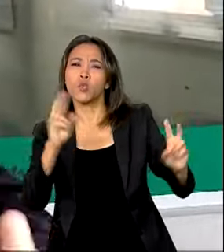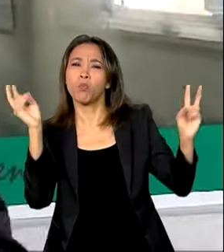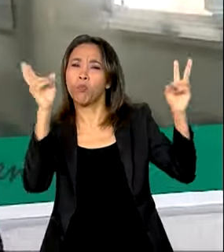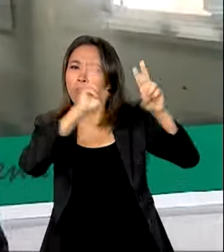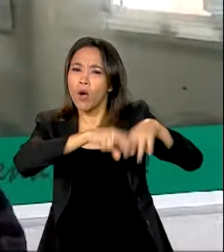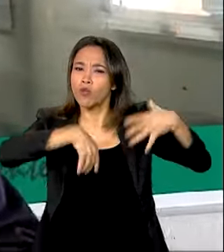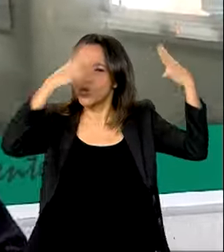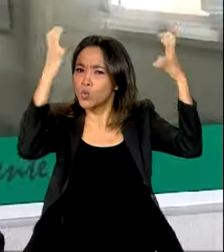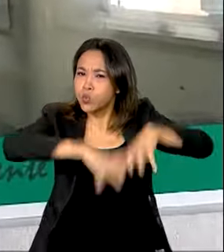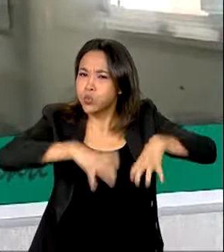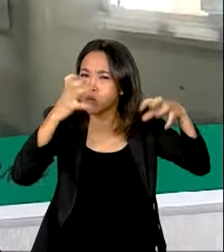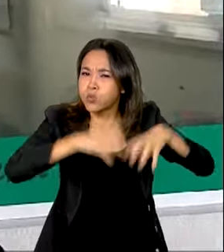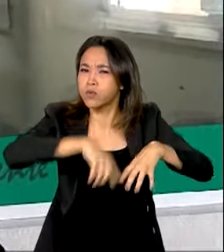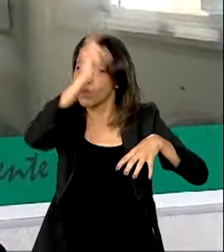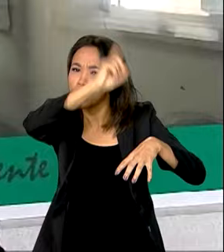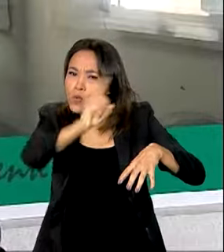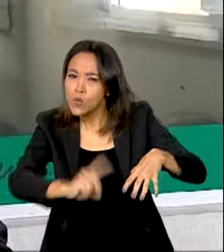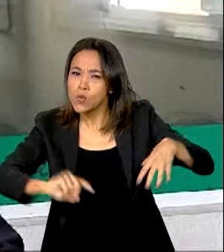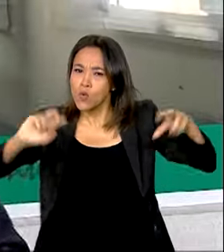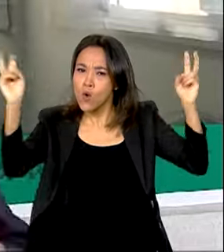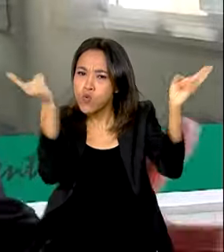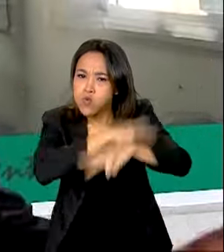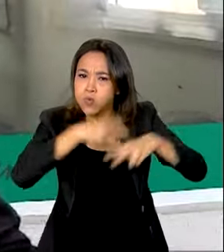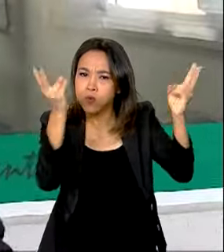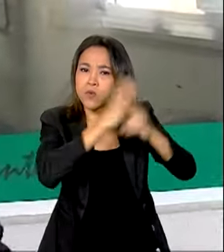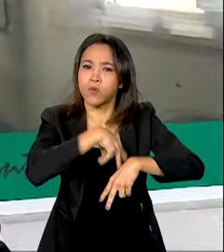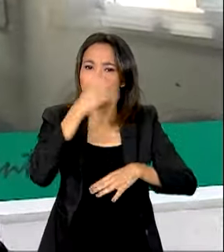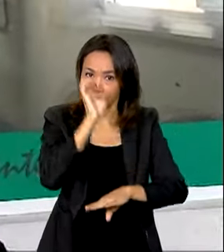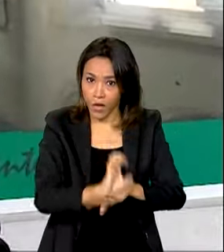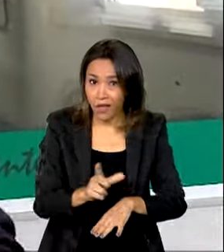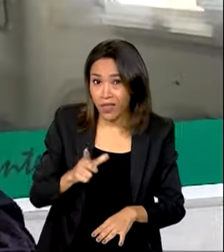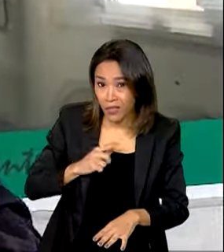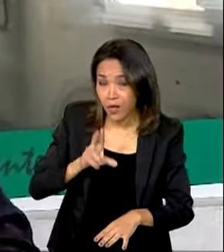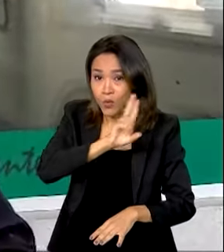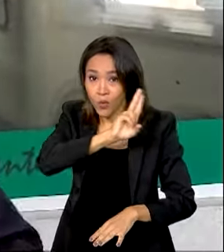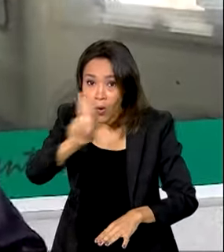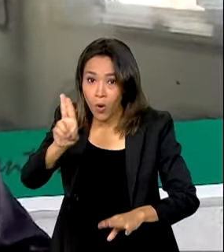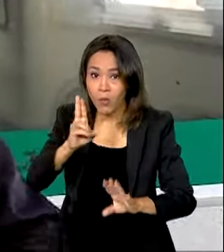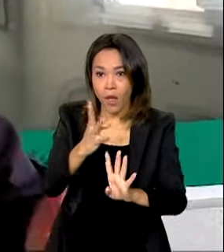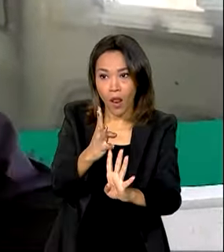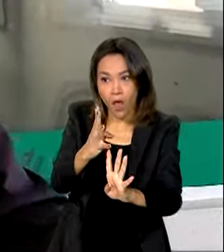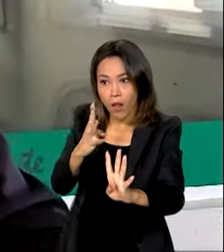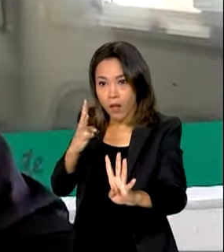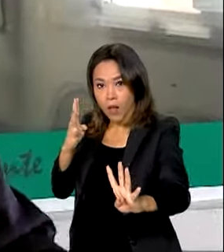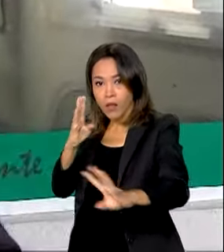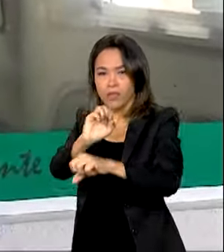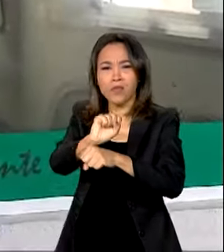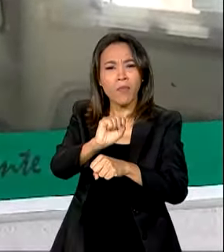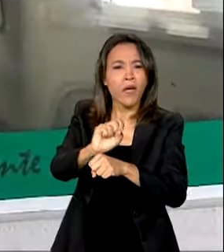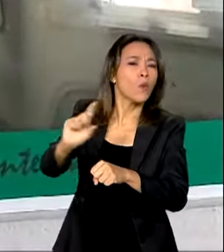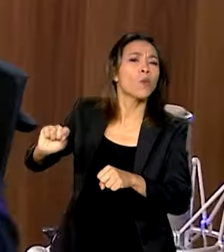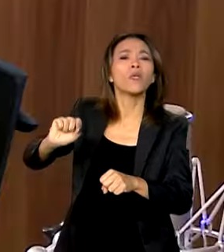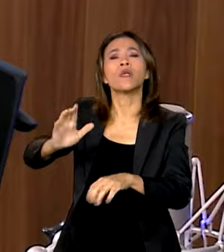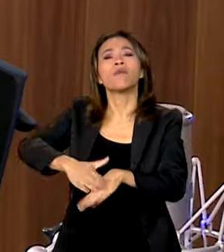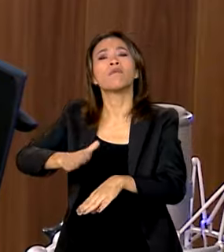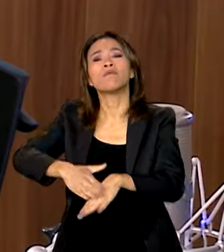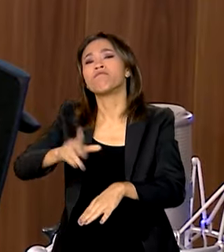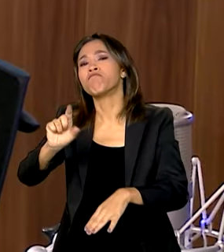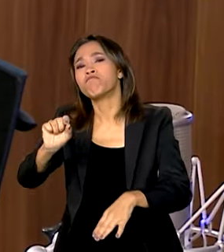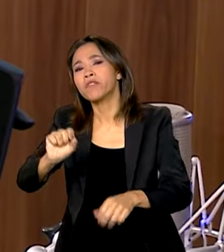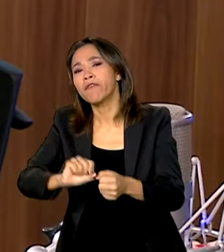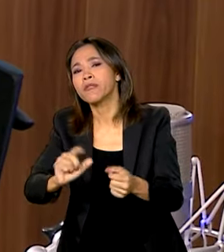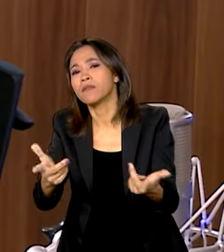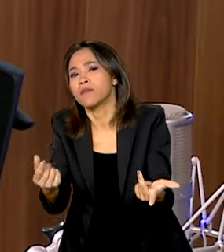desastres aqui no Estado do Rio Grande do Sul tem lista de espera o que está previsto nesse sentido Ministro Paulo a